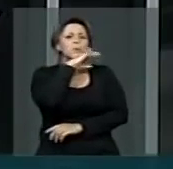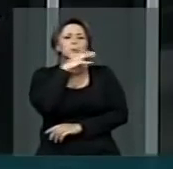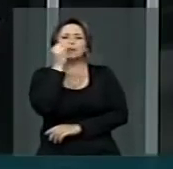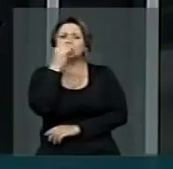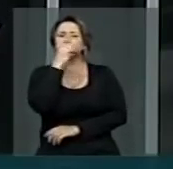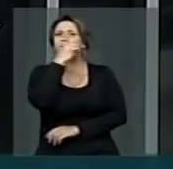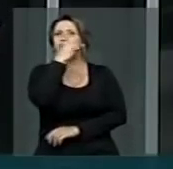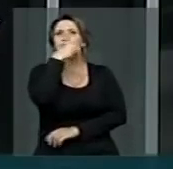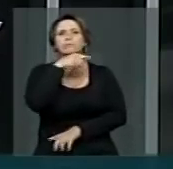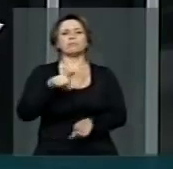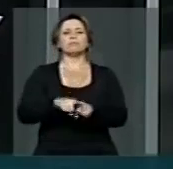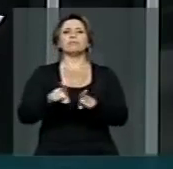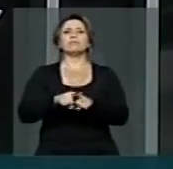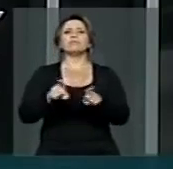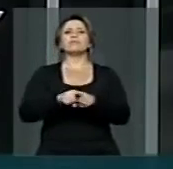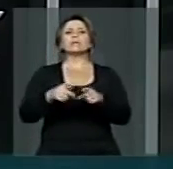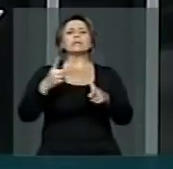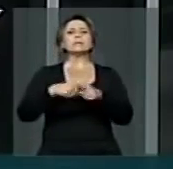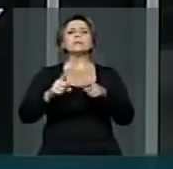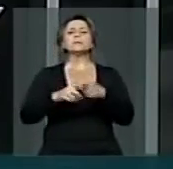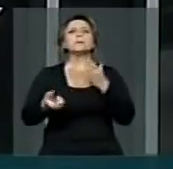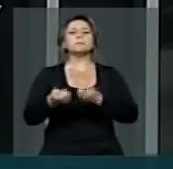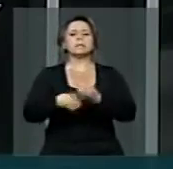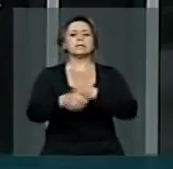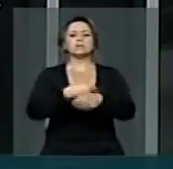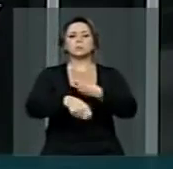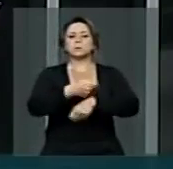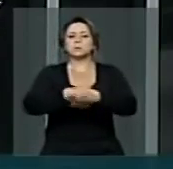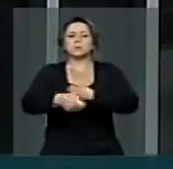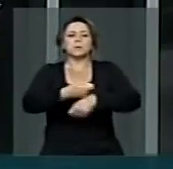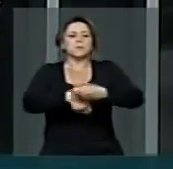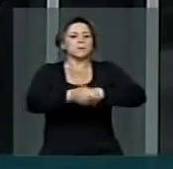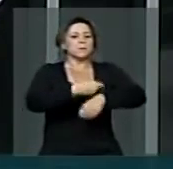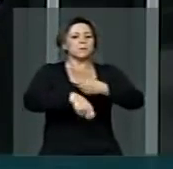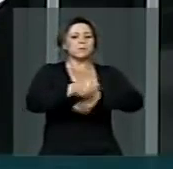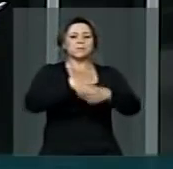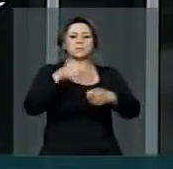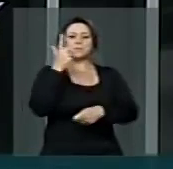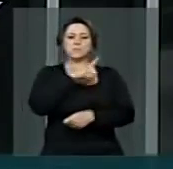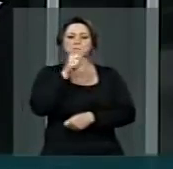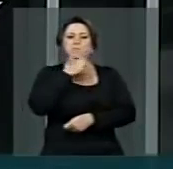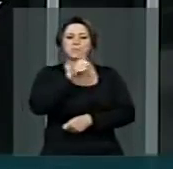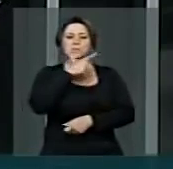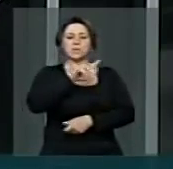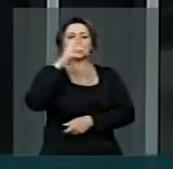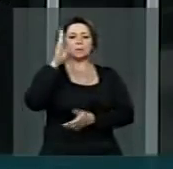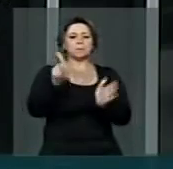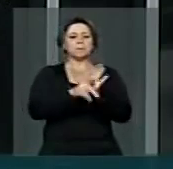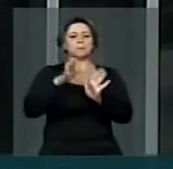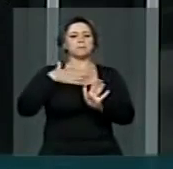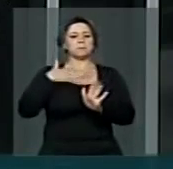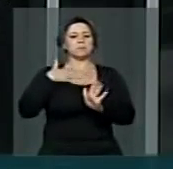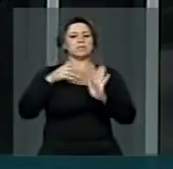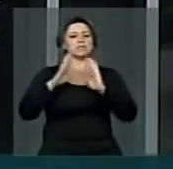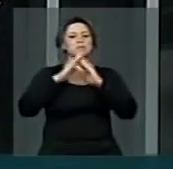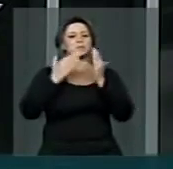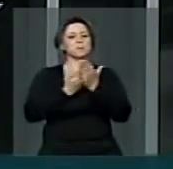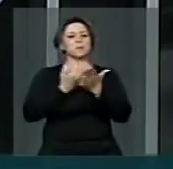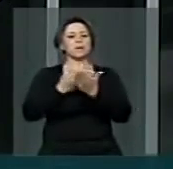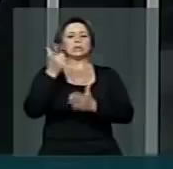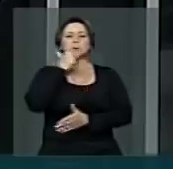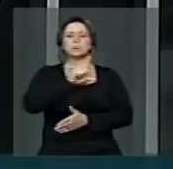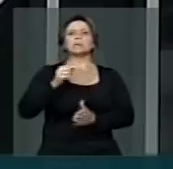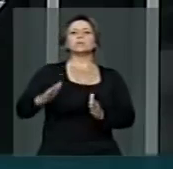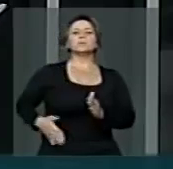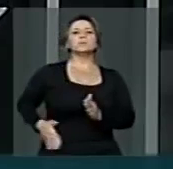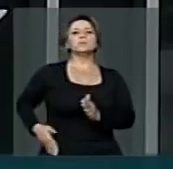de proporções gigantescas, como um negócio altamente rentável, e que,